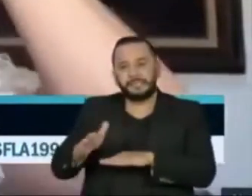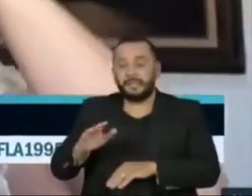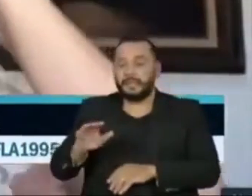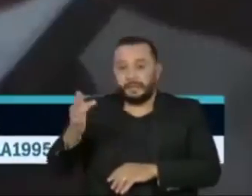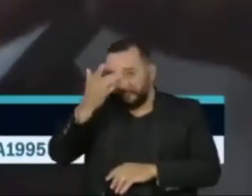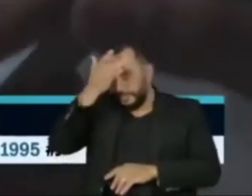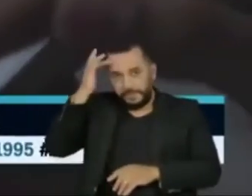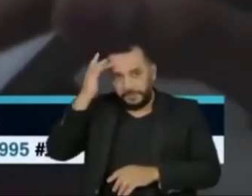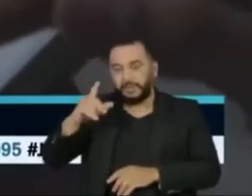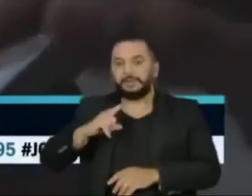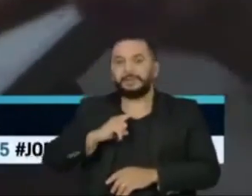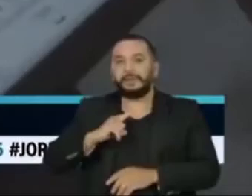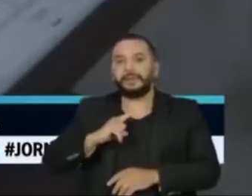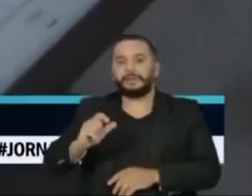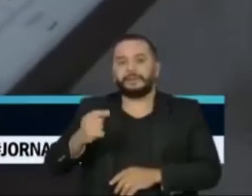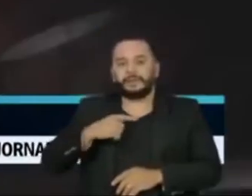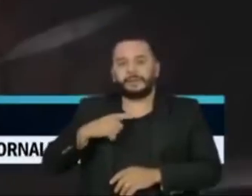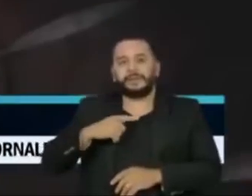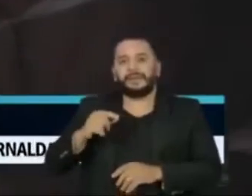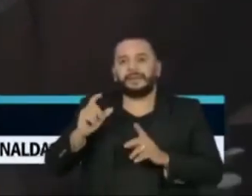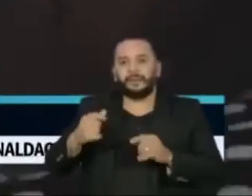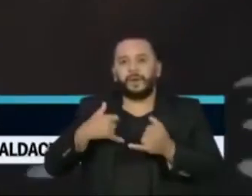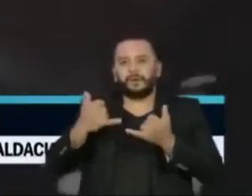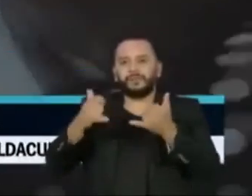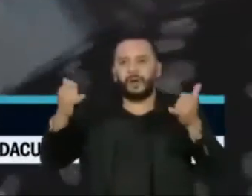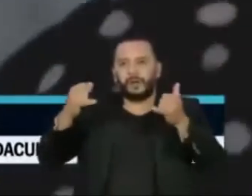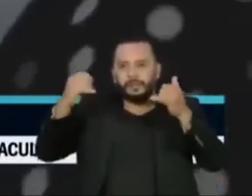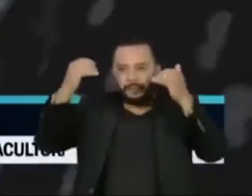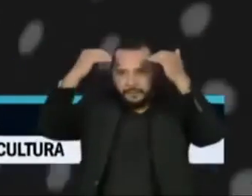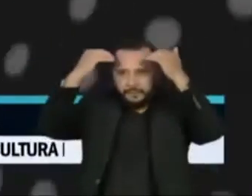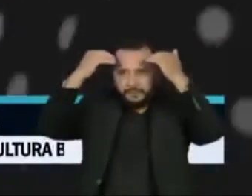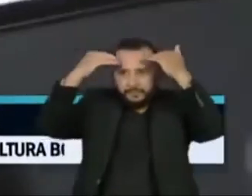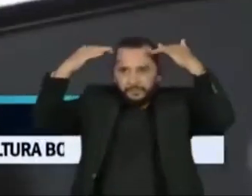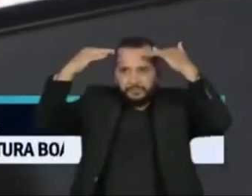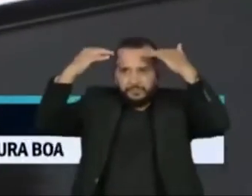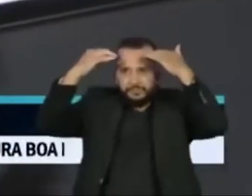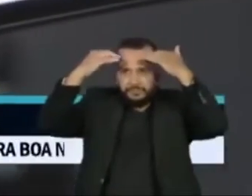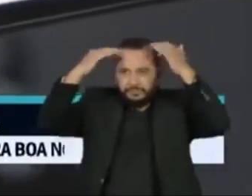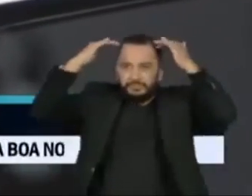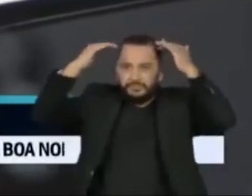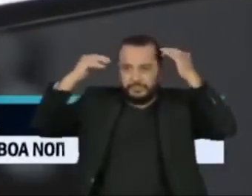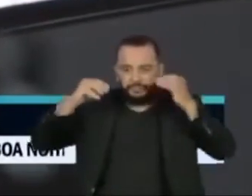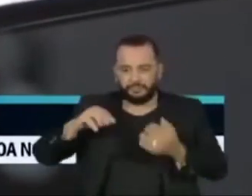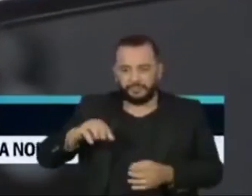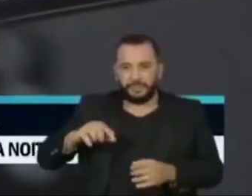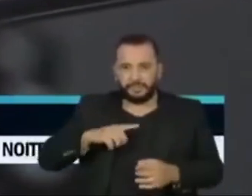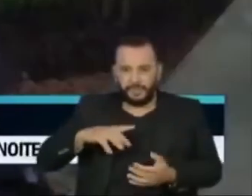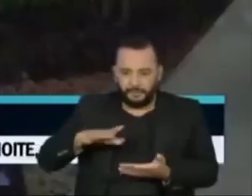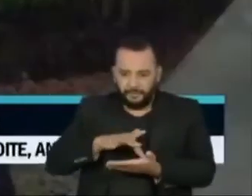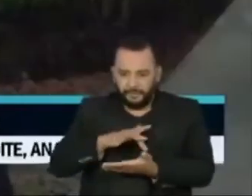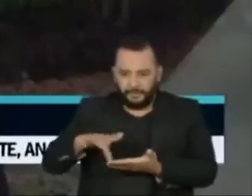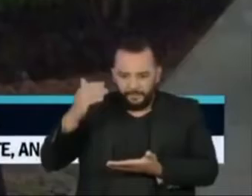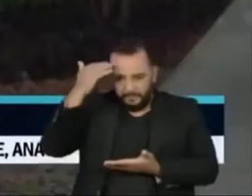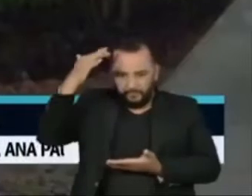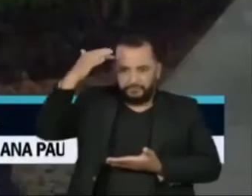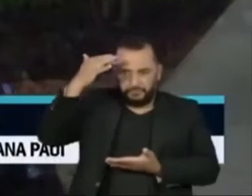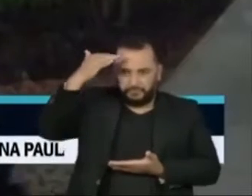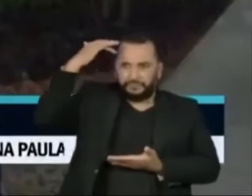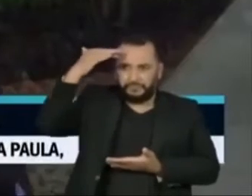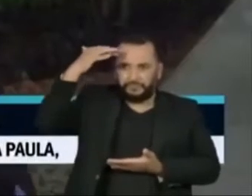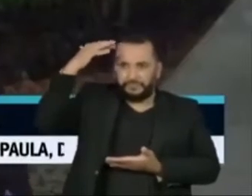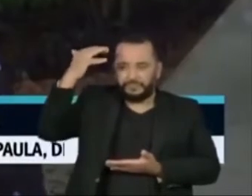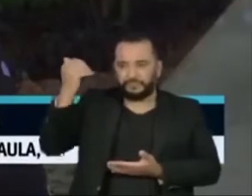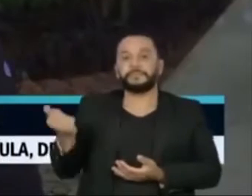levará pequenos choquinhos no couro cabeludo enquanto vai jogar o Mental Plus. Outros estudos